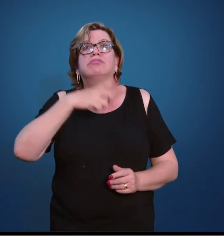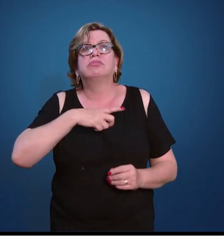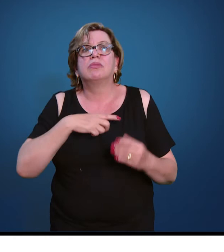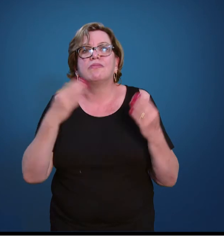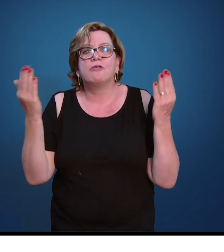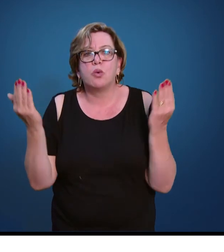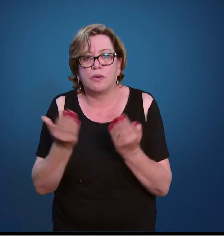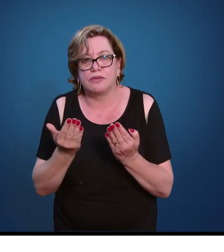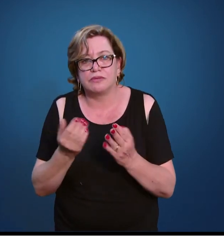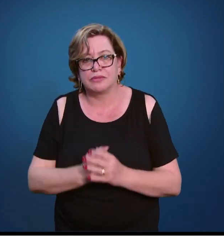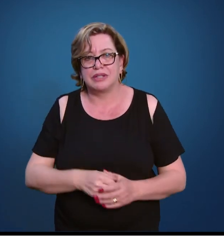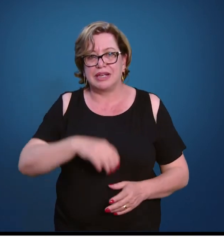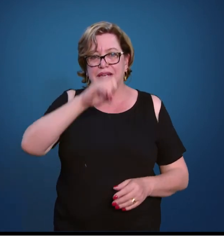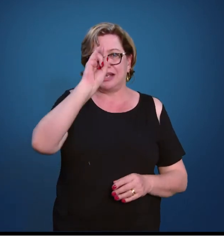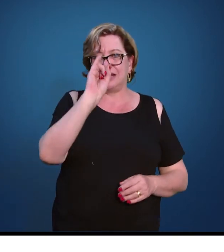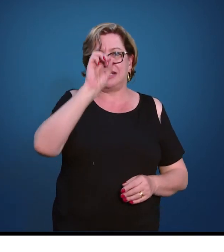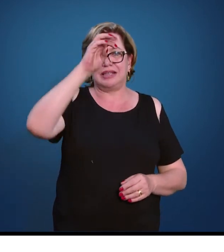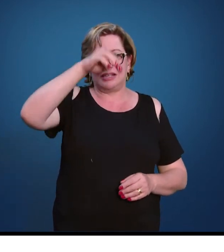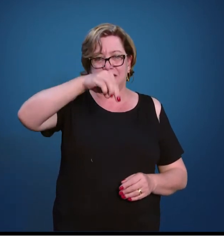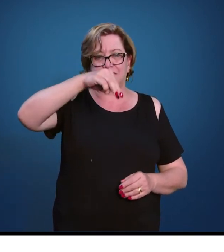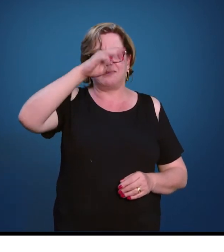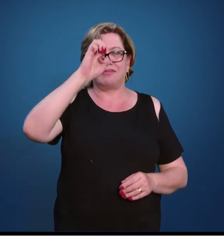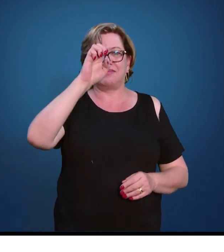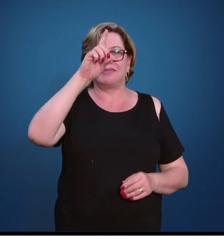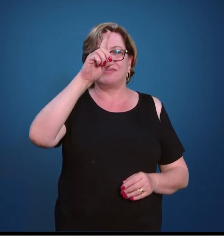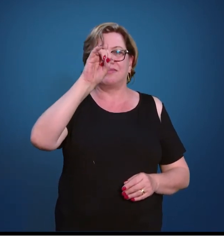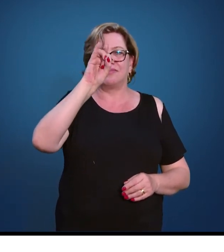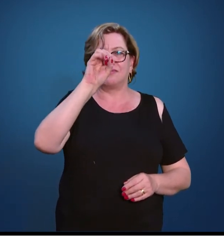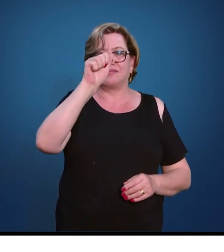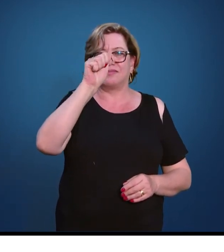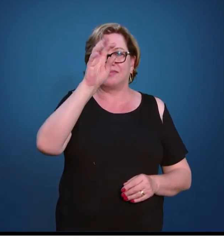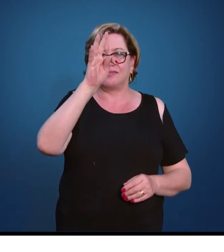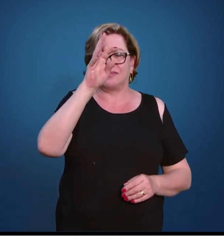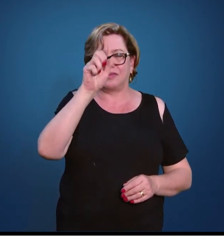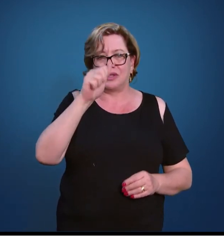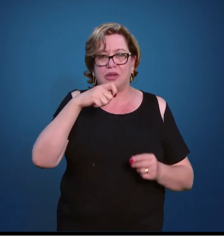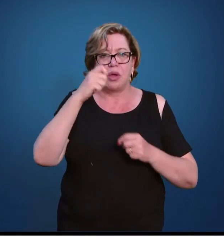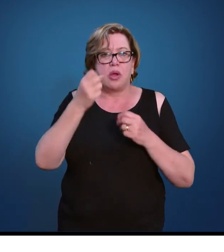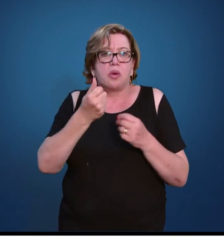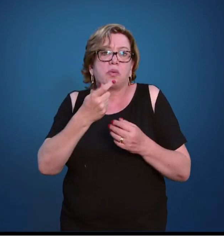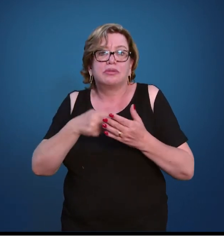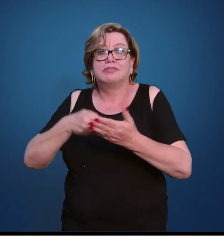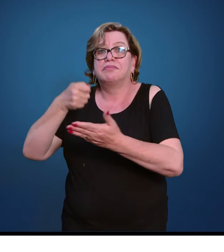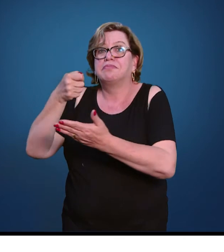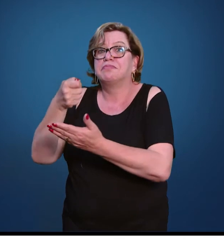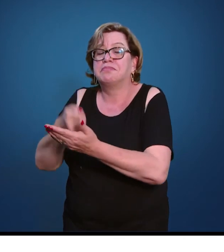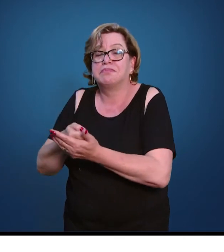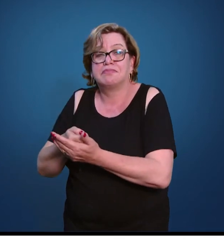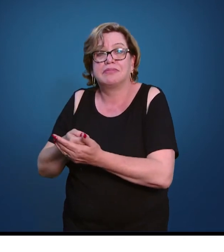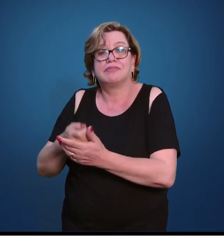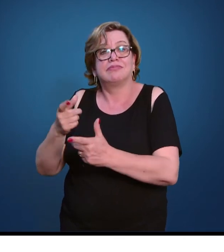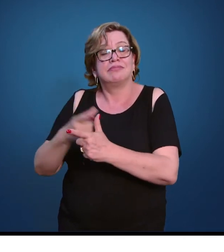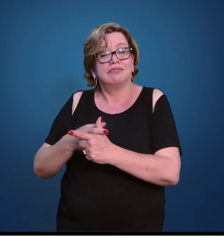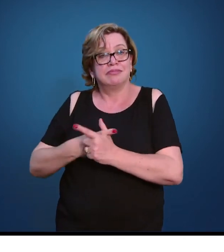agora de disponibilidade, quanto que eu consigo pagar de todas as minhas